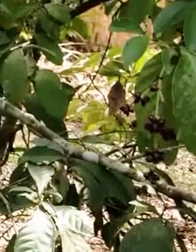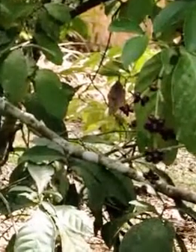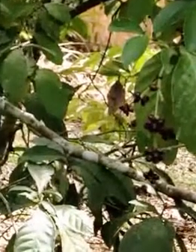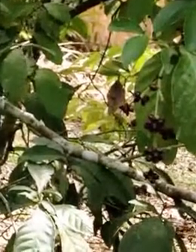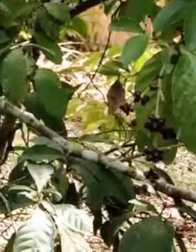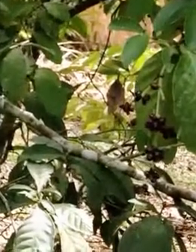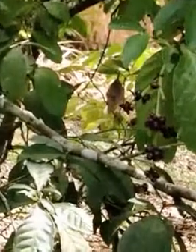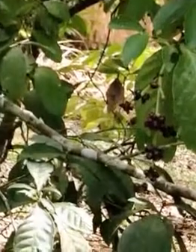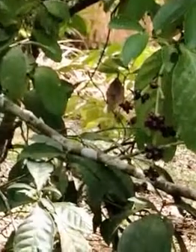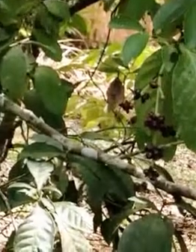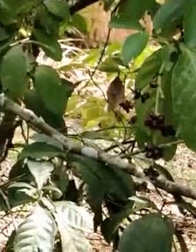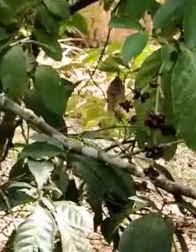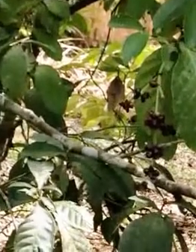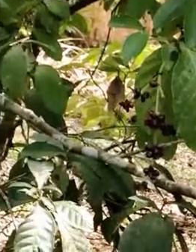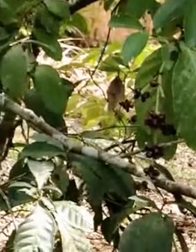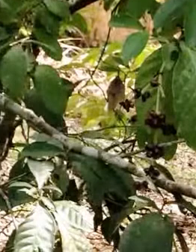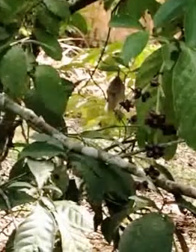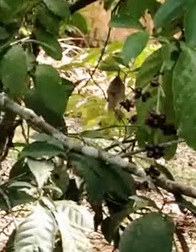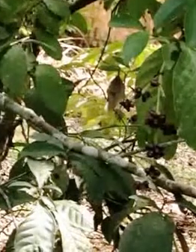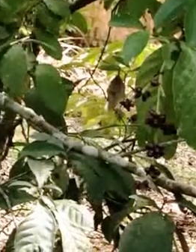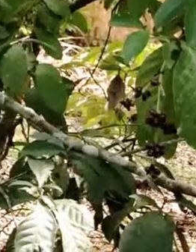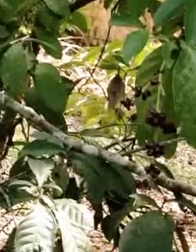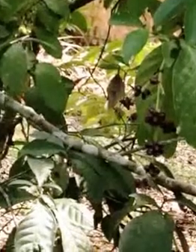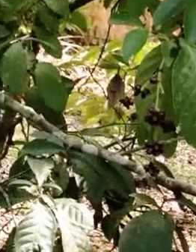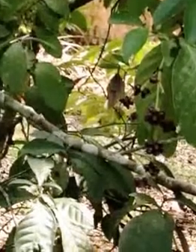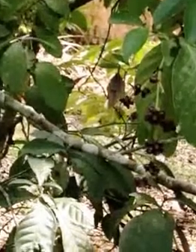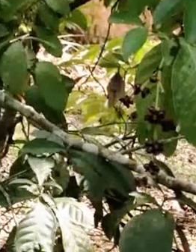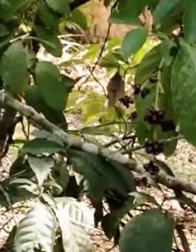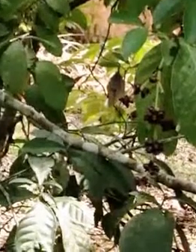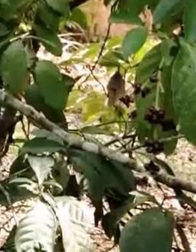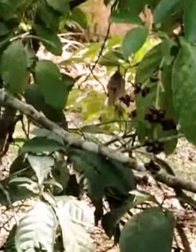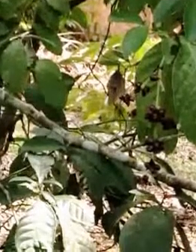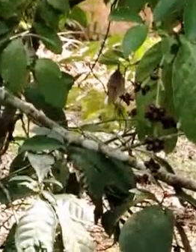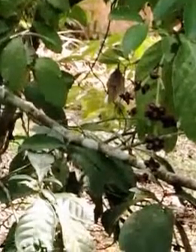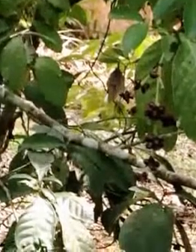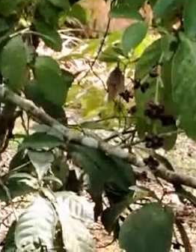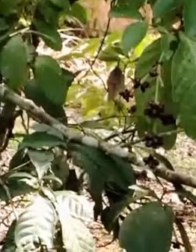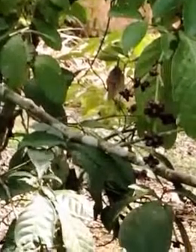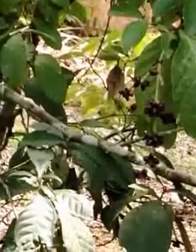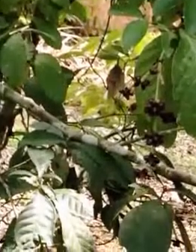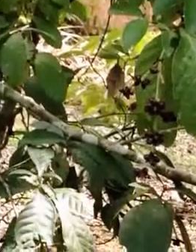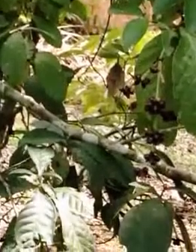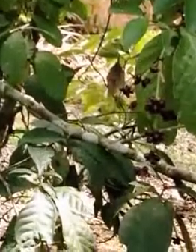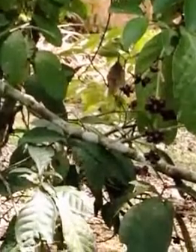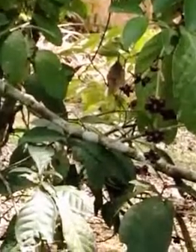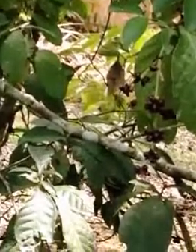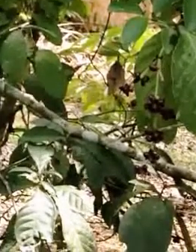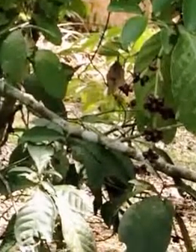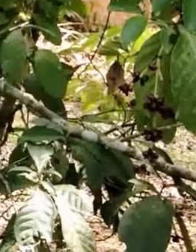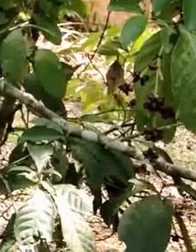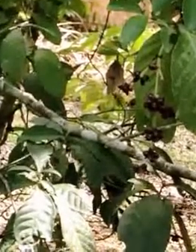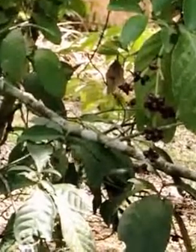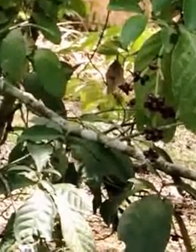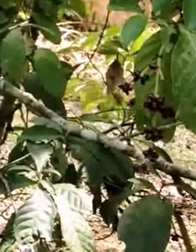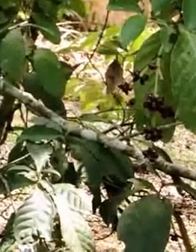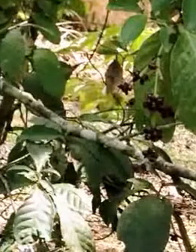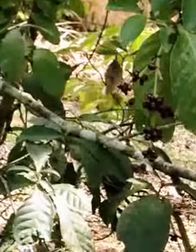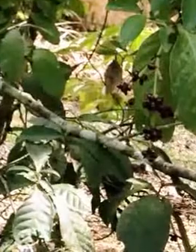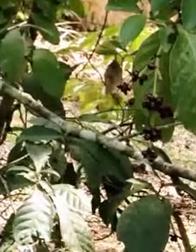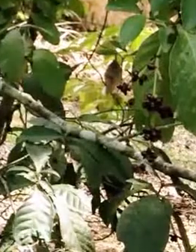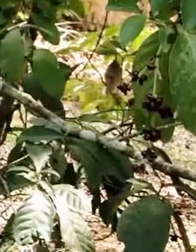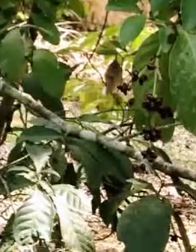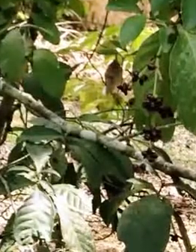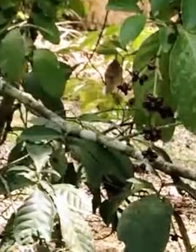vou louvar ao Senhor Deus, foi quem me deu